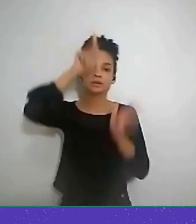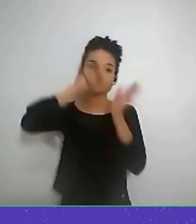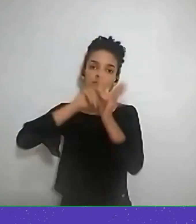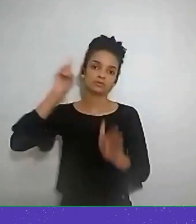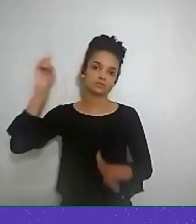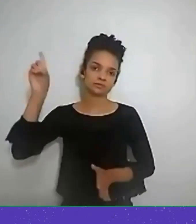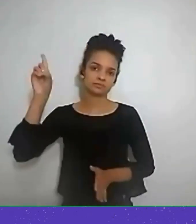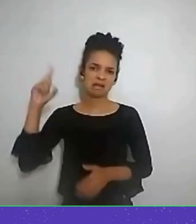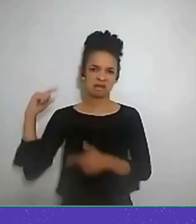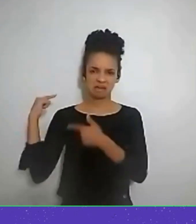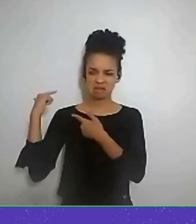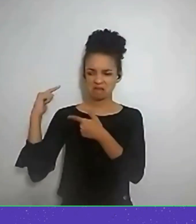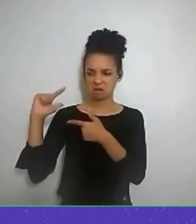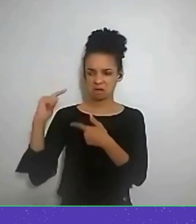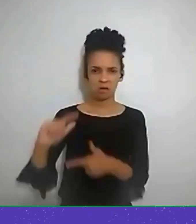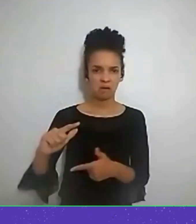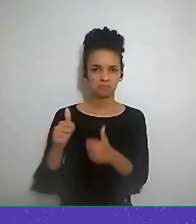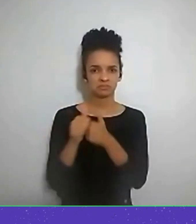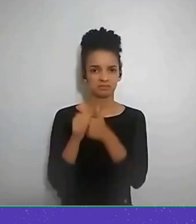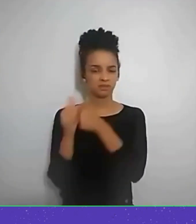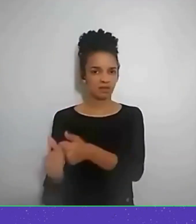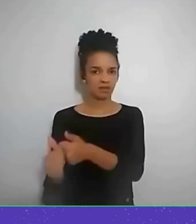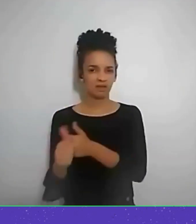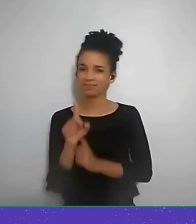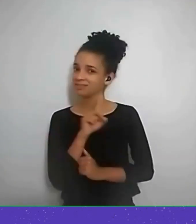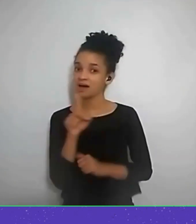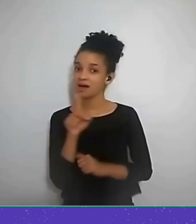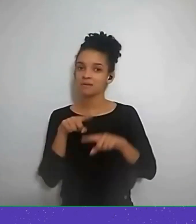nós seguimos o Espírito.